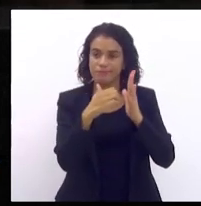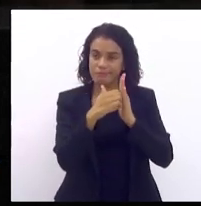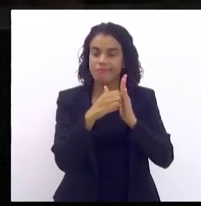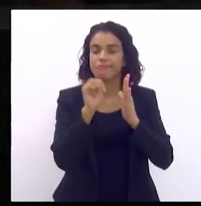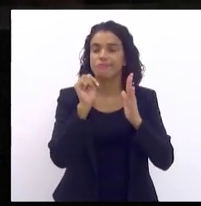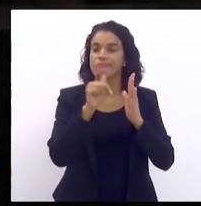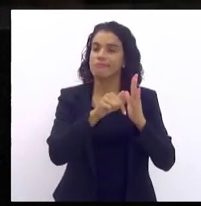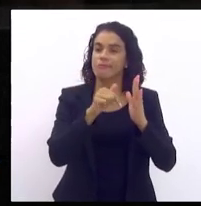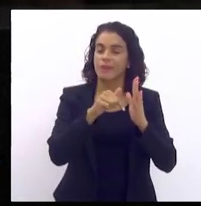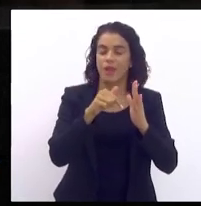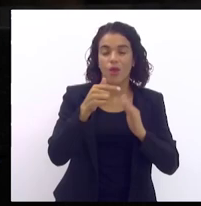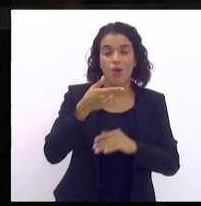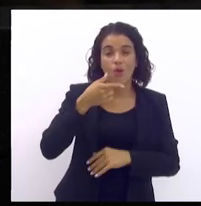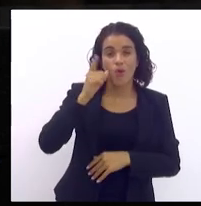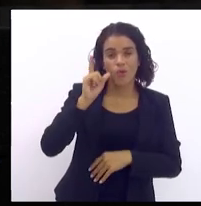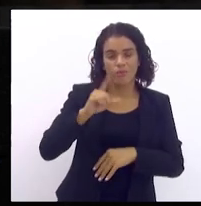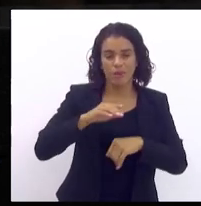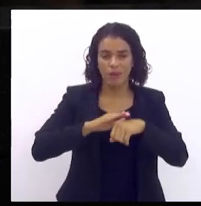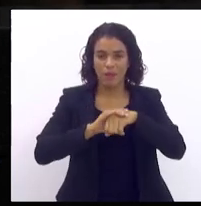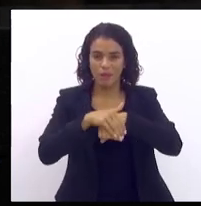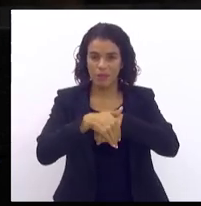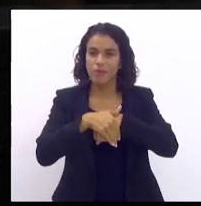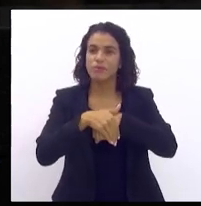noite de ontem,